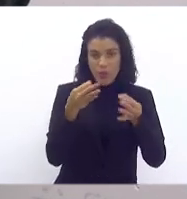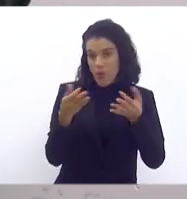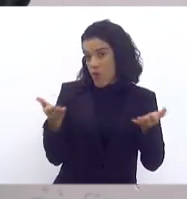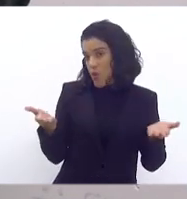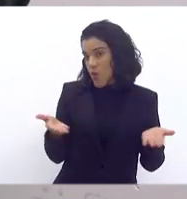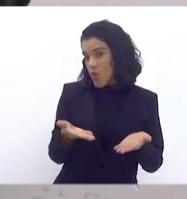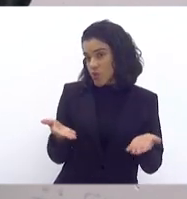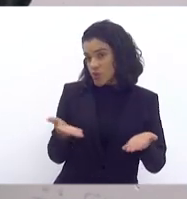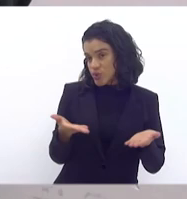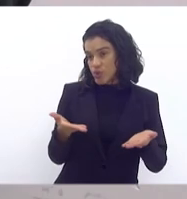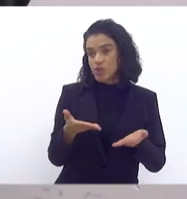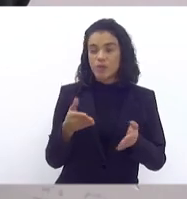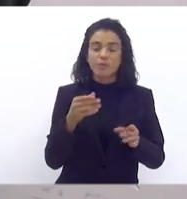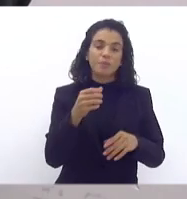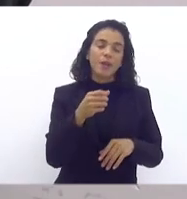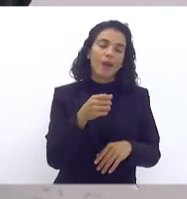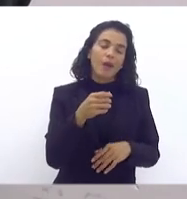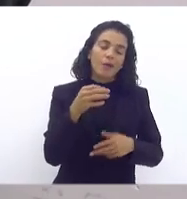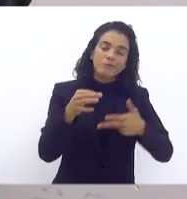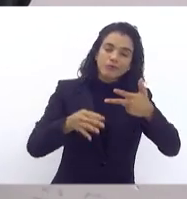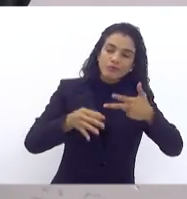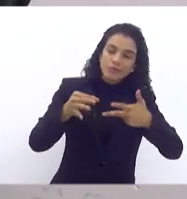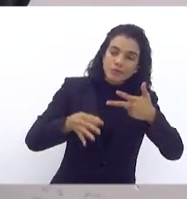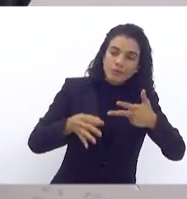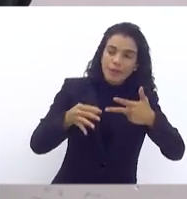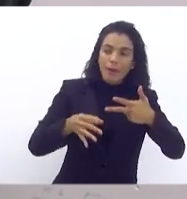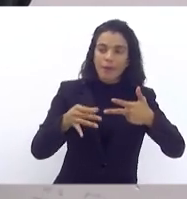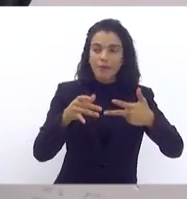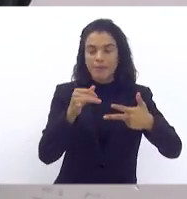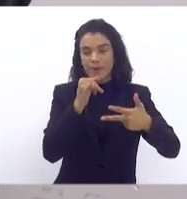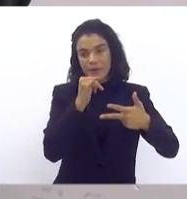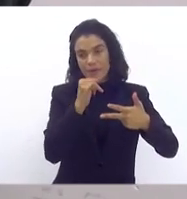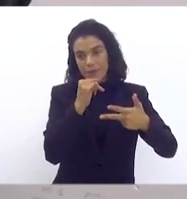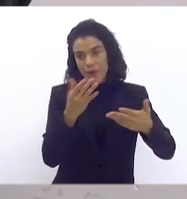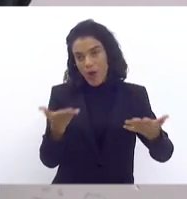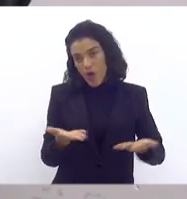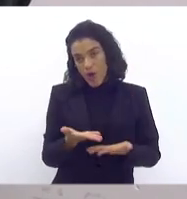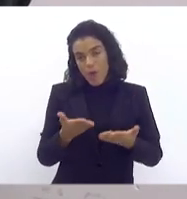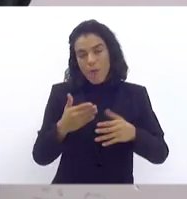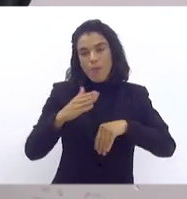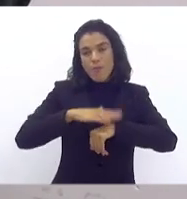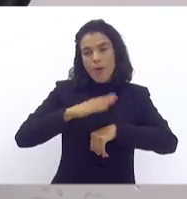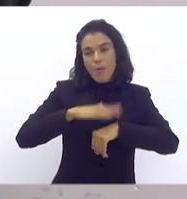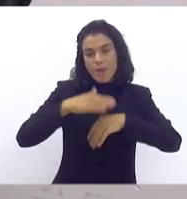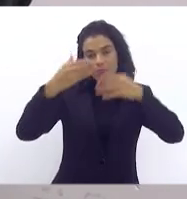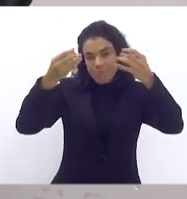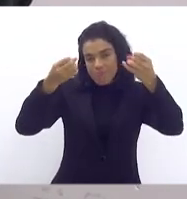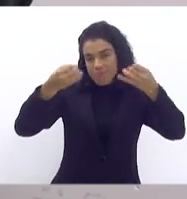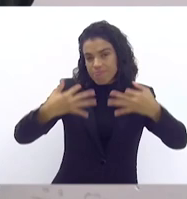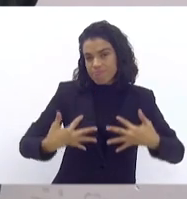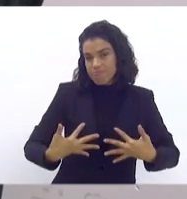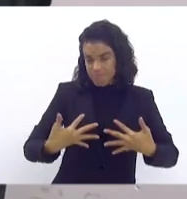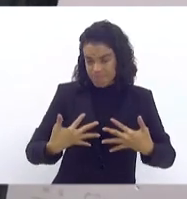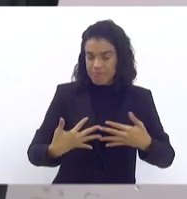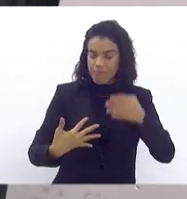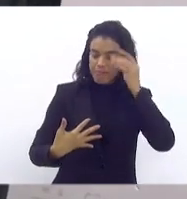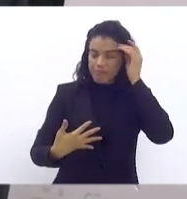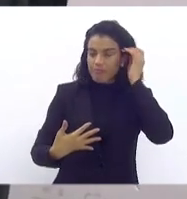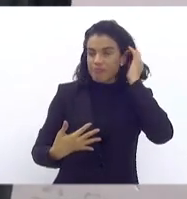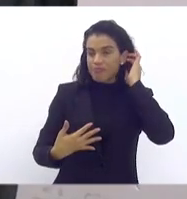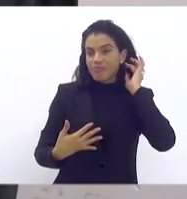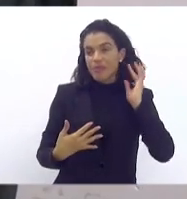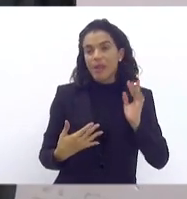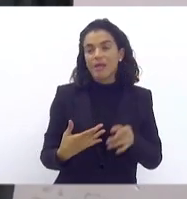para O Poder Judiciário né A gente entra no momento específico dessa CPI